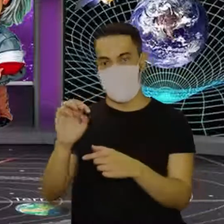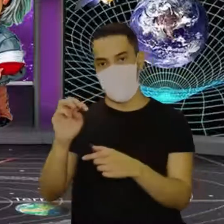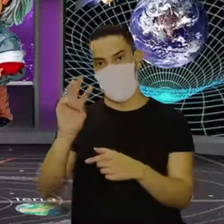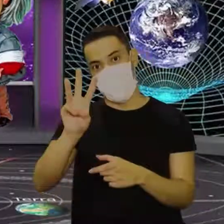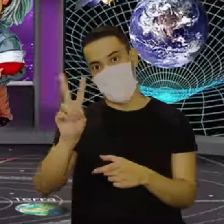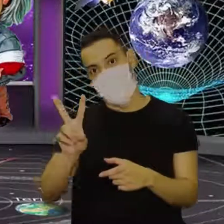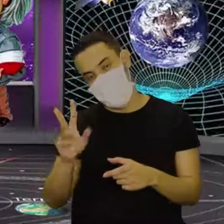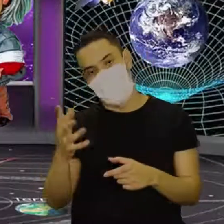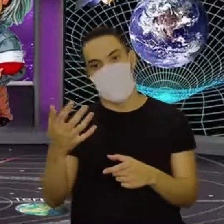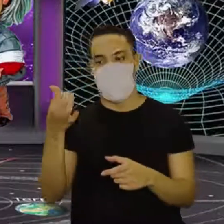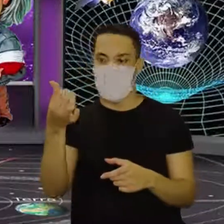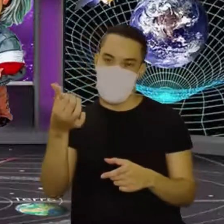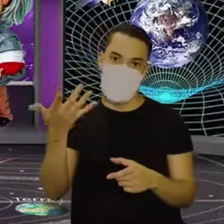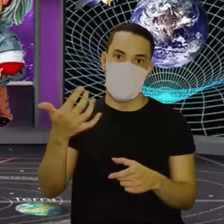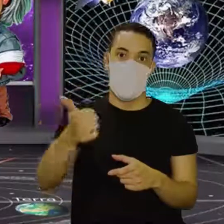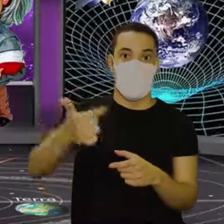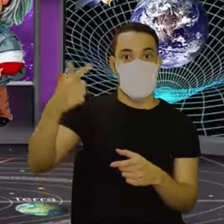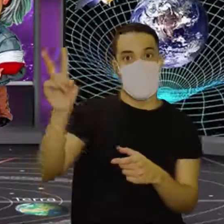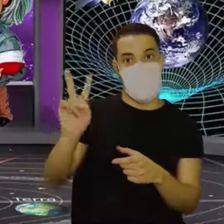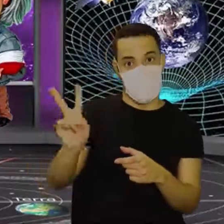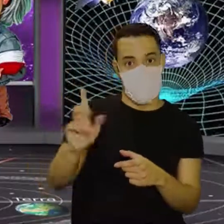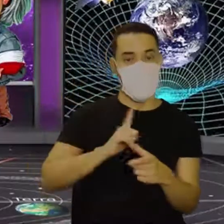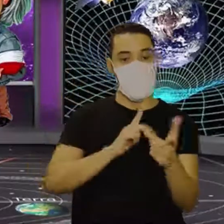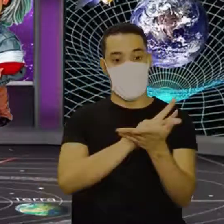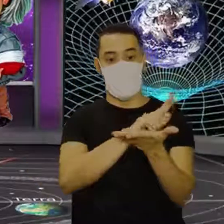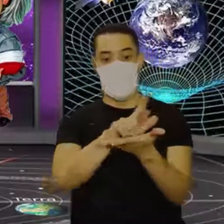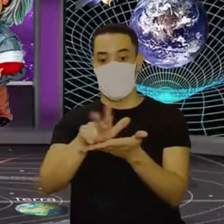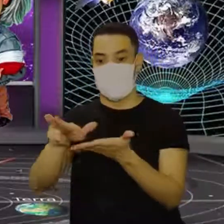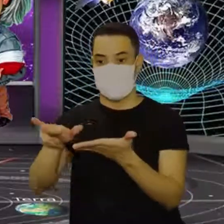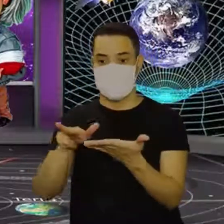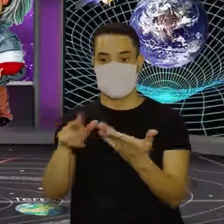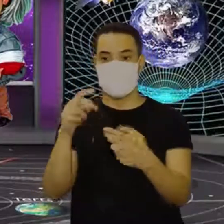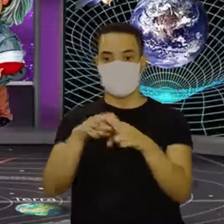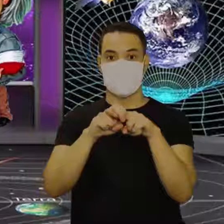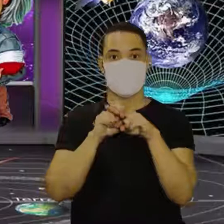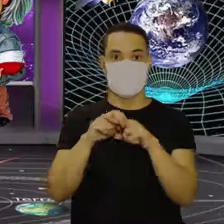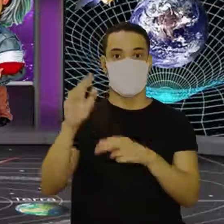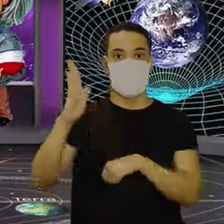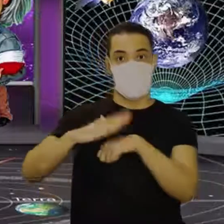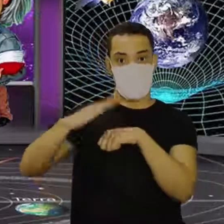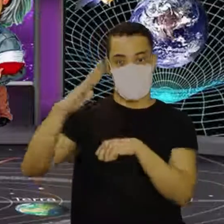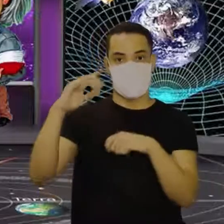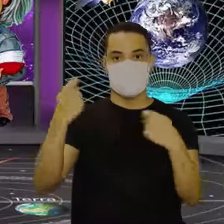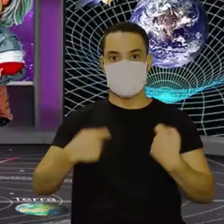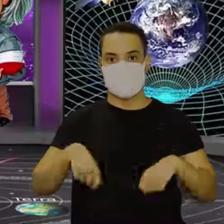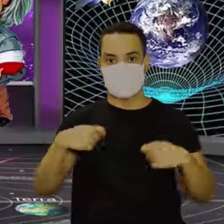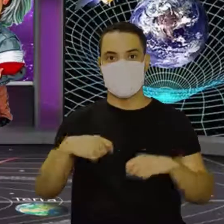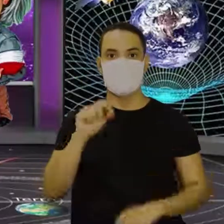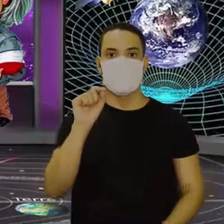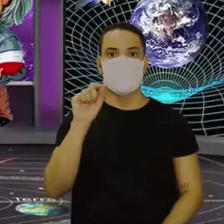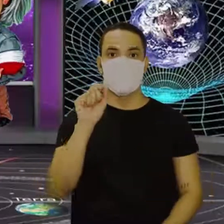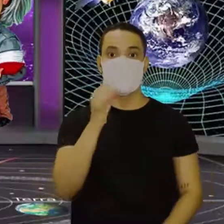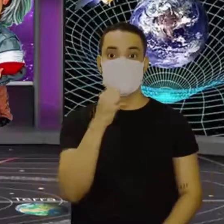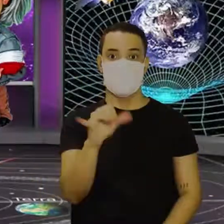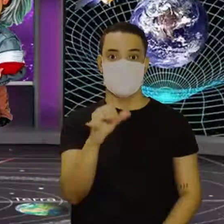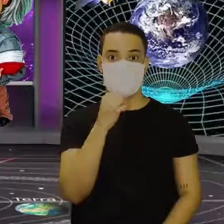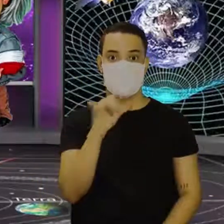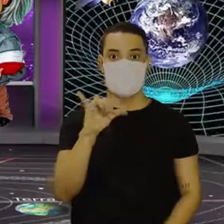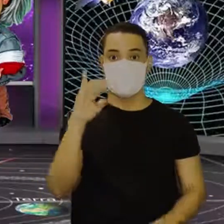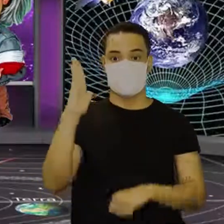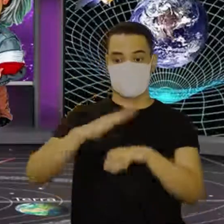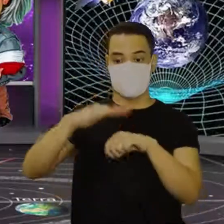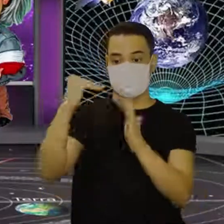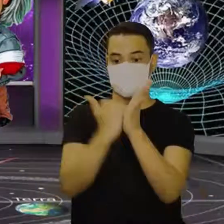de 6, de 12. Então tem uma diferença. Quanto mais é necessário que a corrente seja um pouquinho